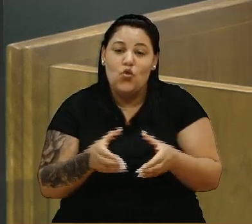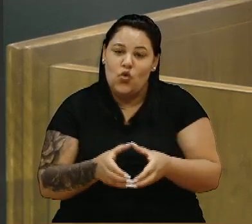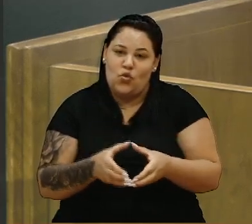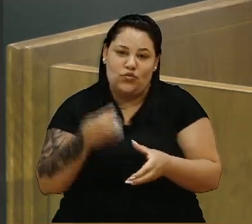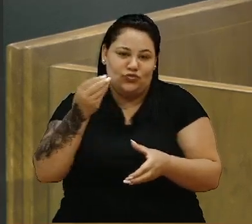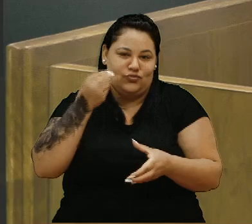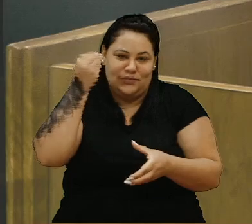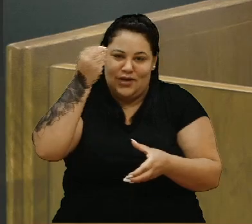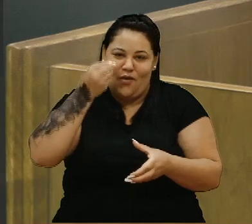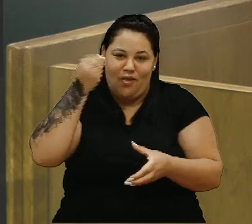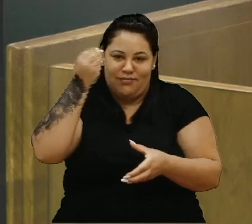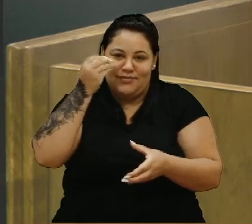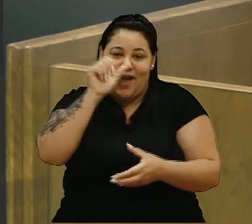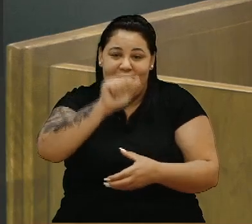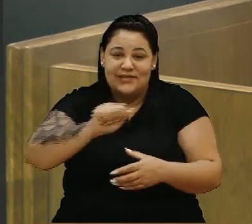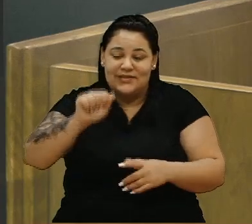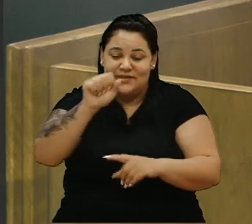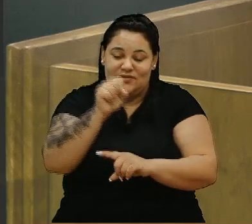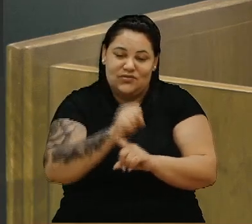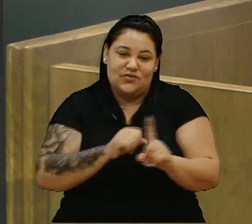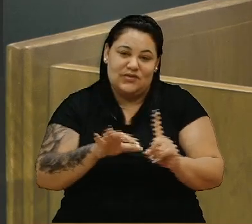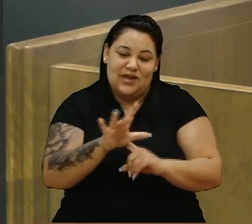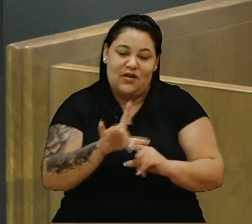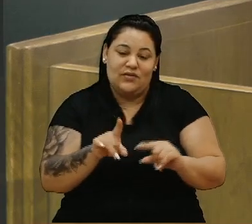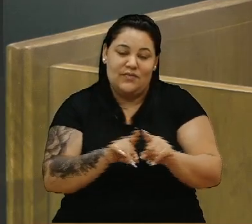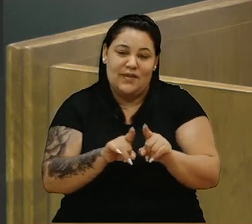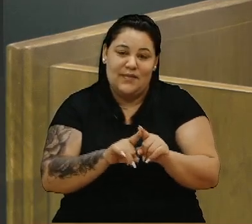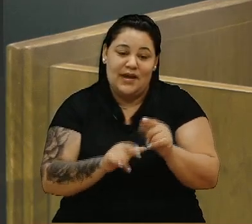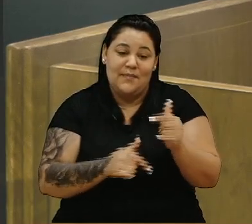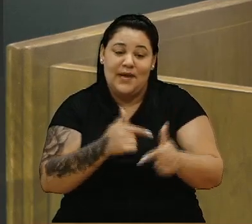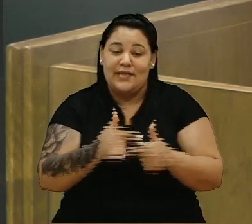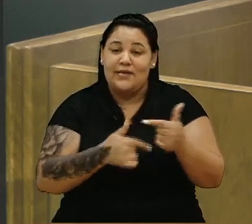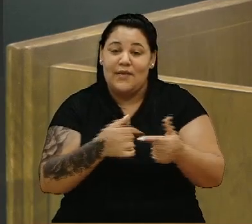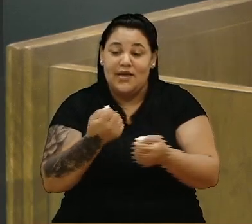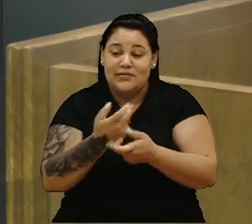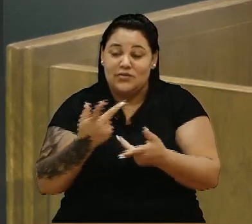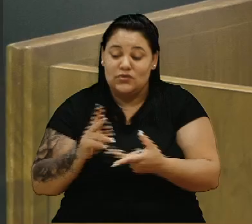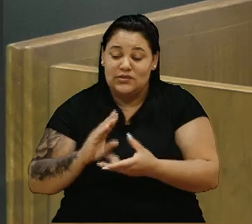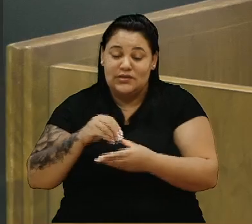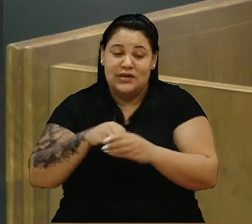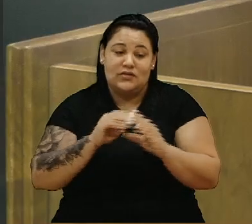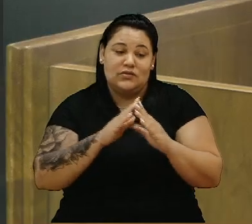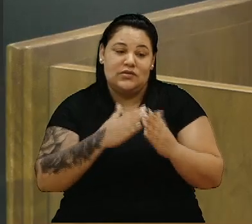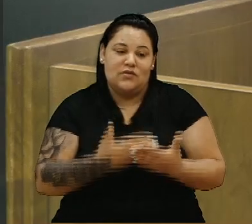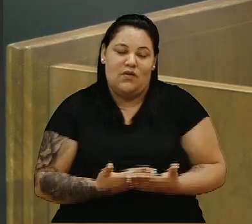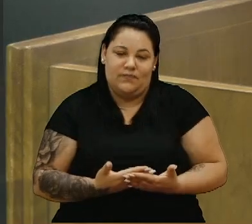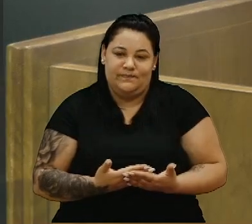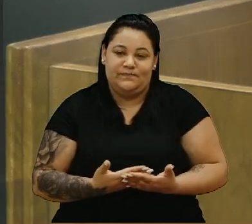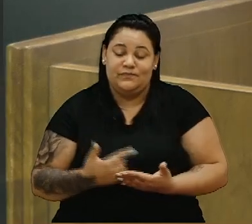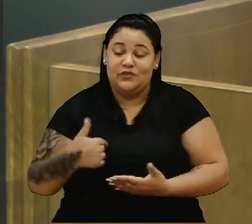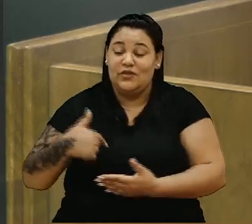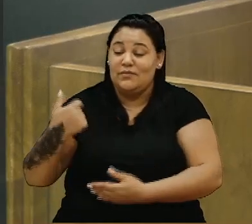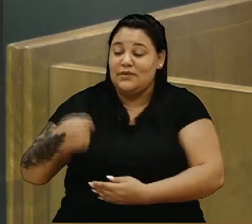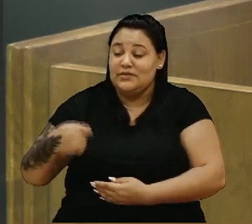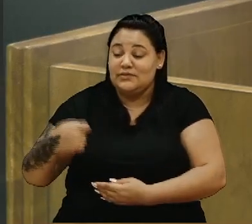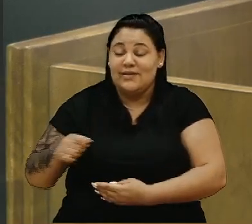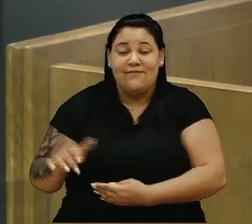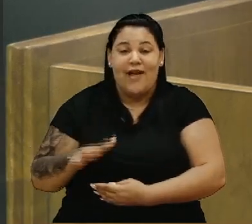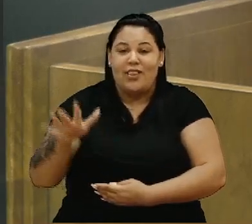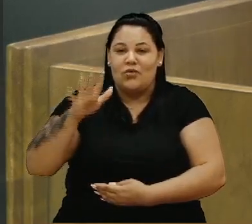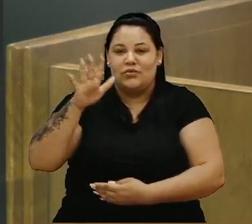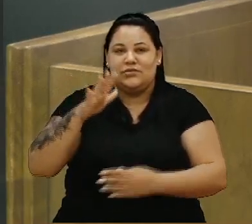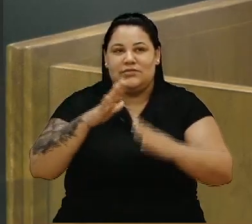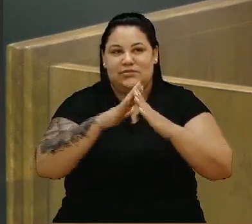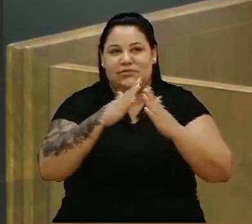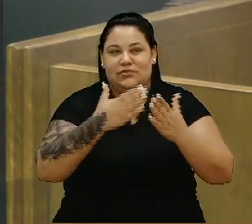psicólogos, de assistentes sociais para trabalhar esses temas nas escolas. Nós precisamos valorizar as escolas